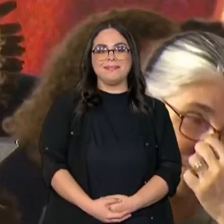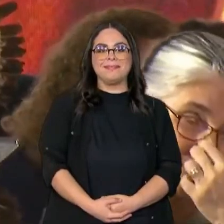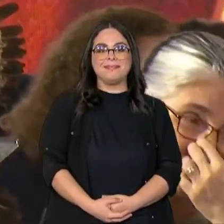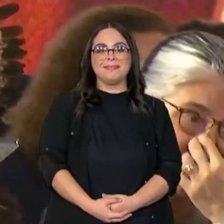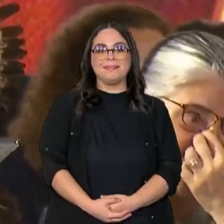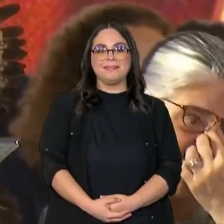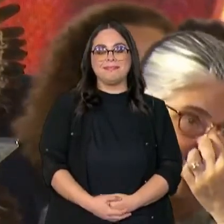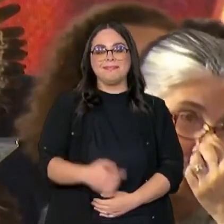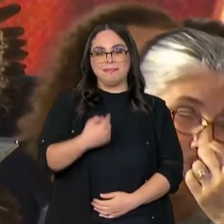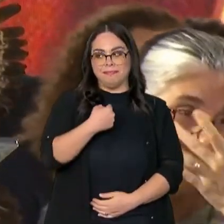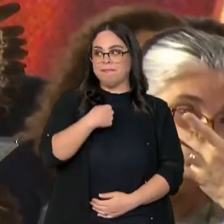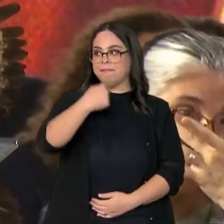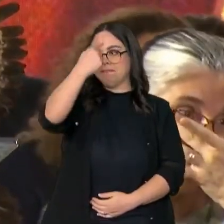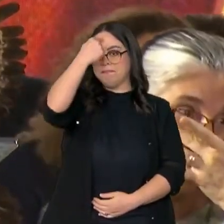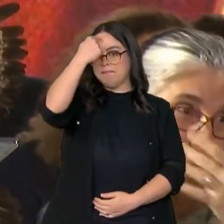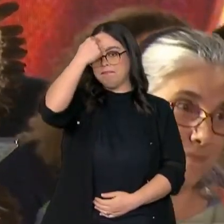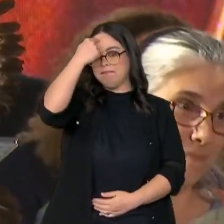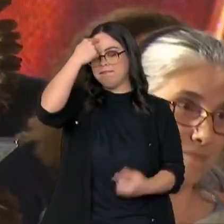Eu penso